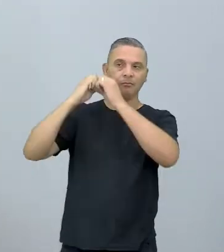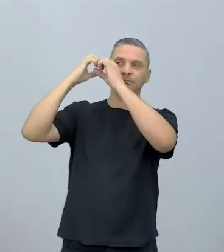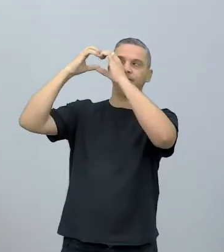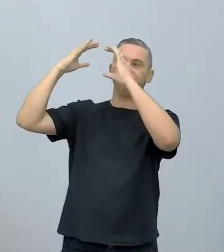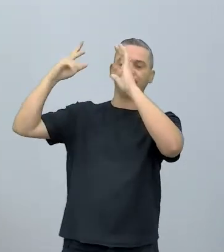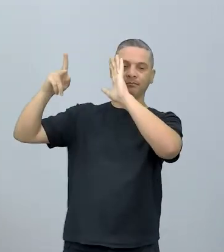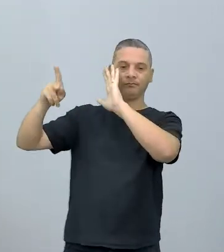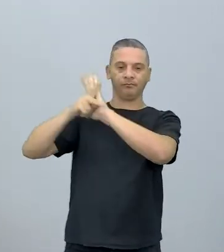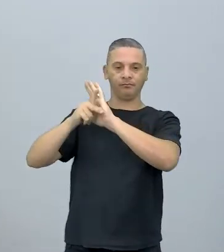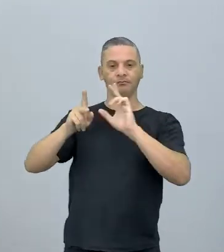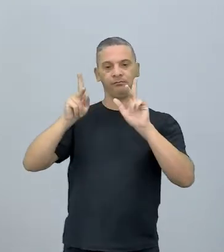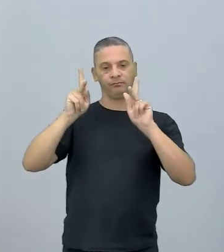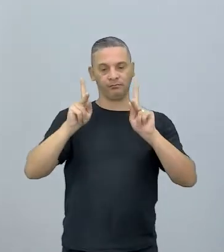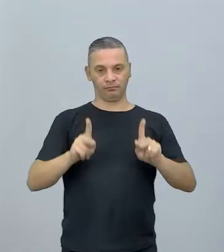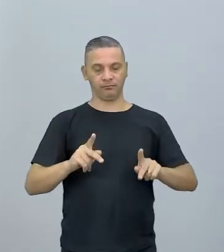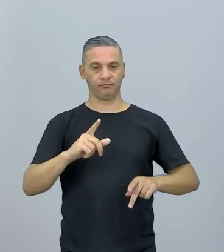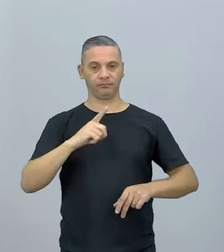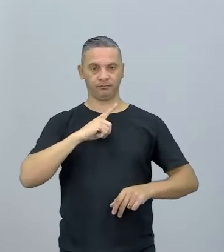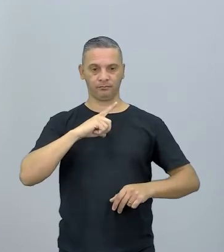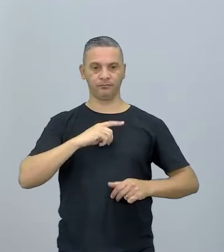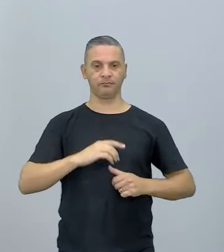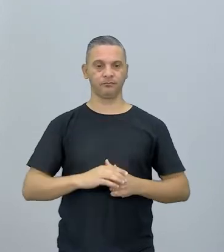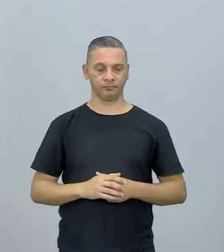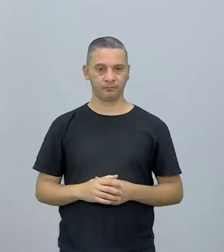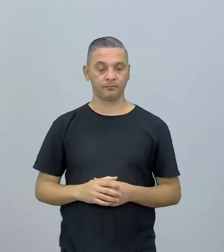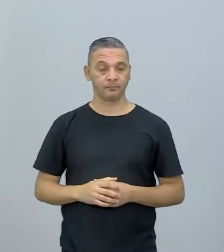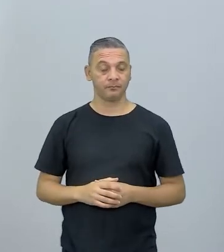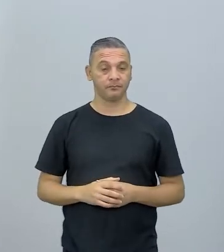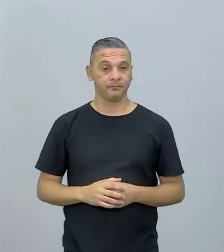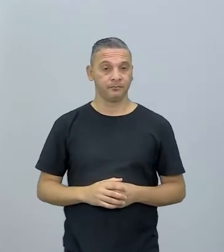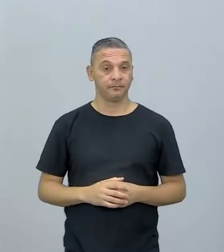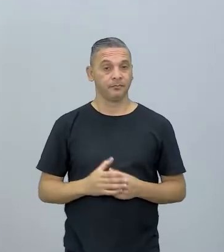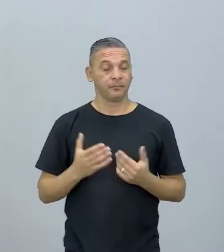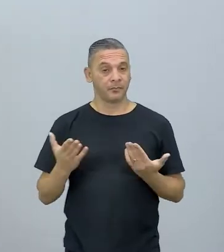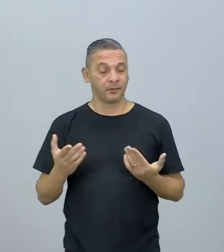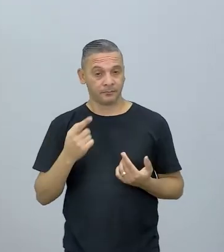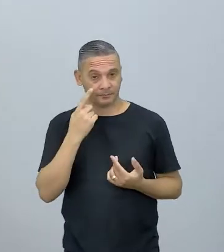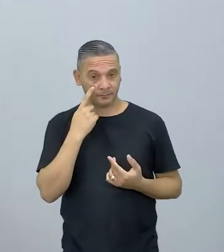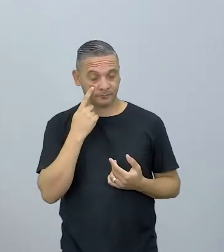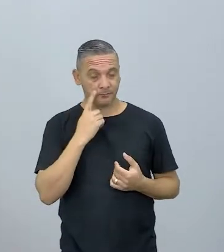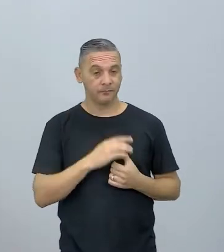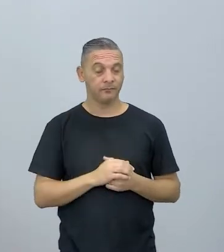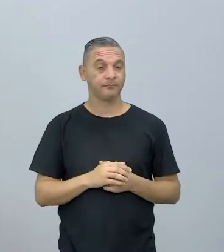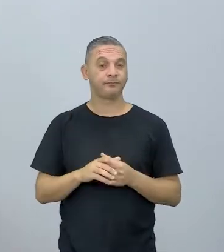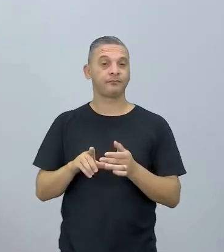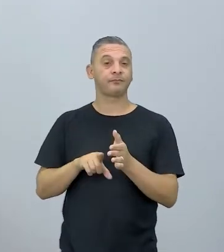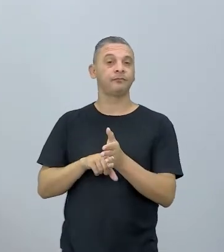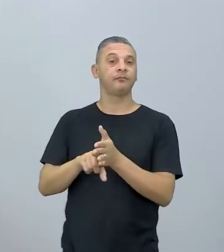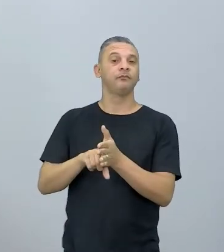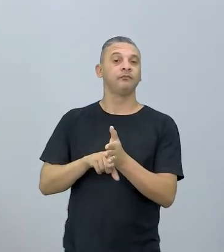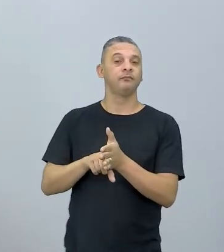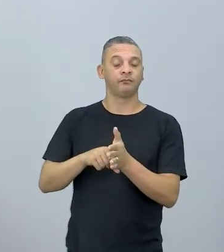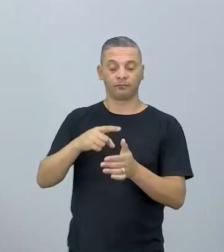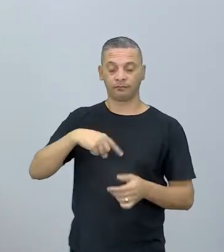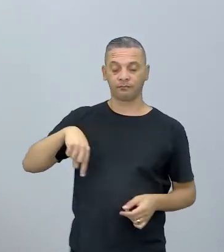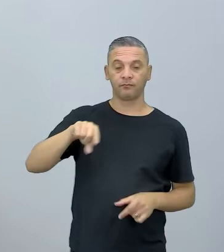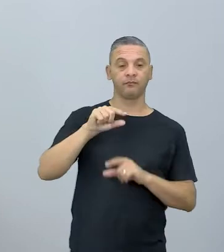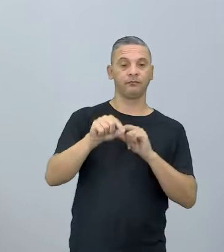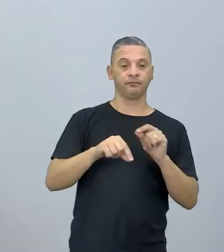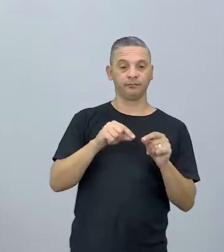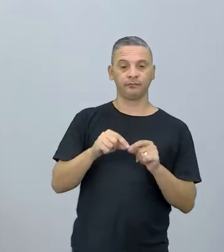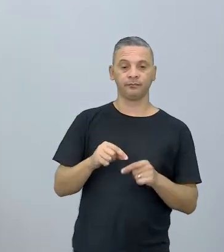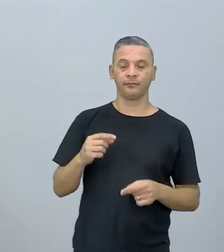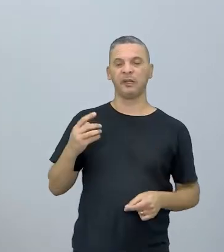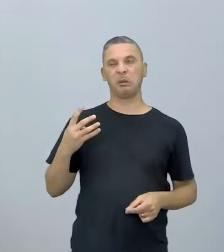ser uma imaginação meio comprometida, né? Então, pessoal, olha só, é uma pesquisa que para se fazer, então eles demoraram